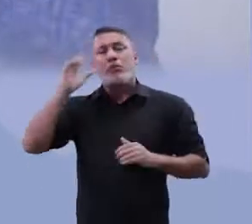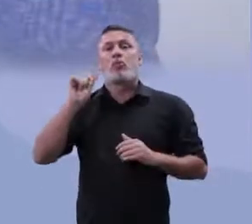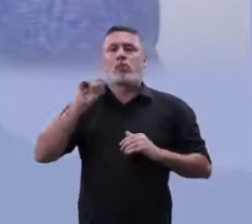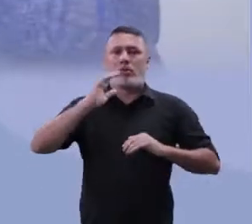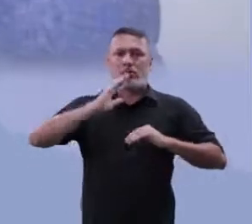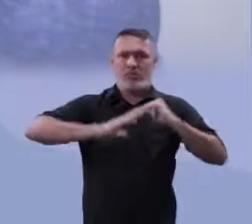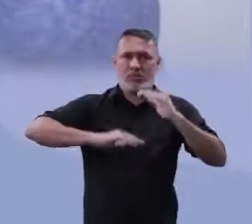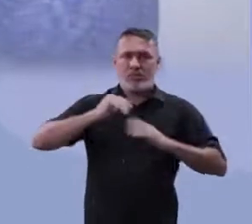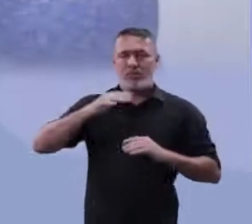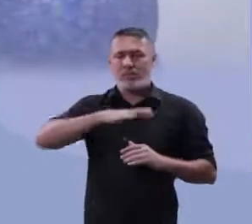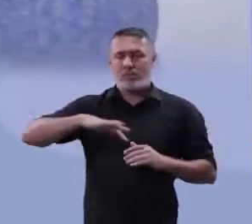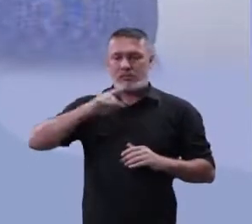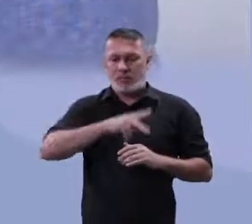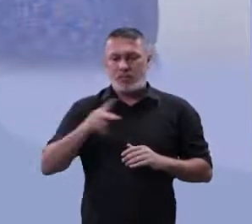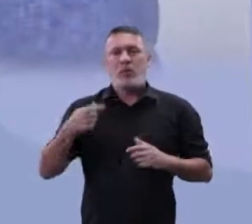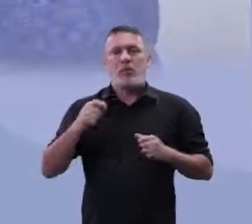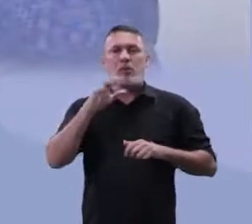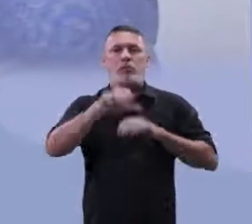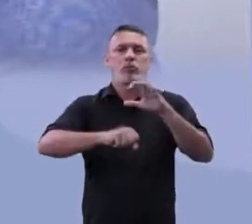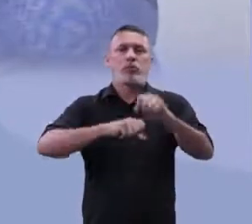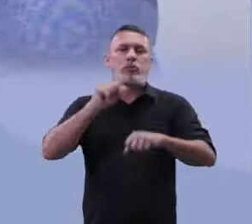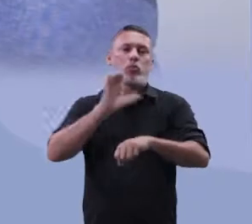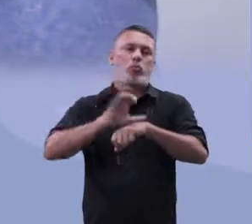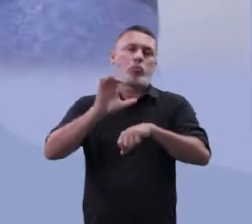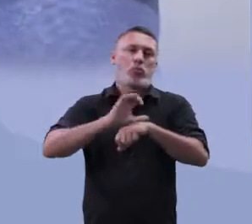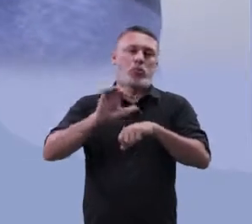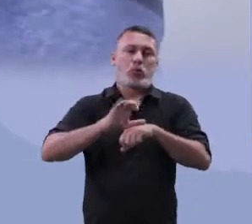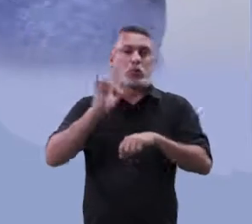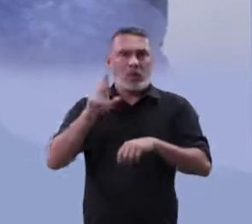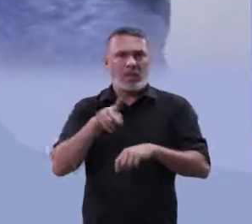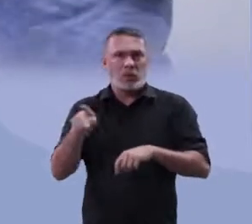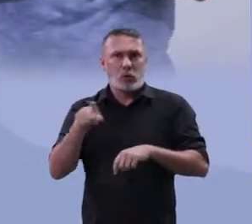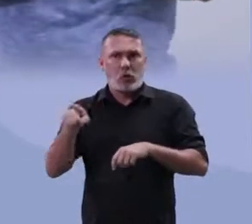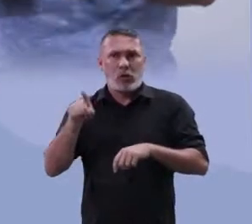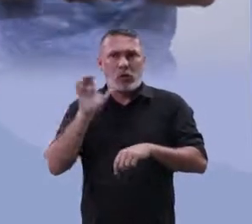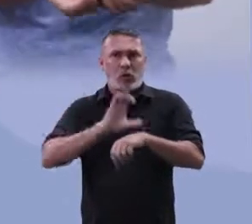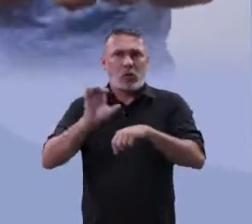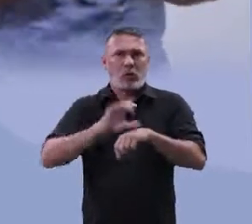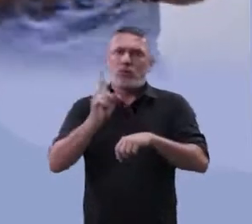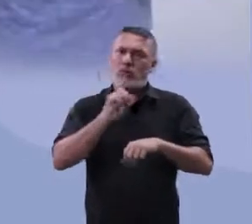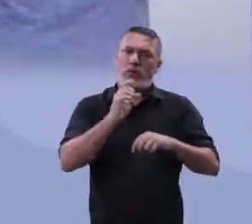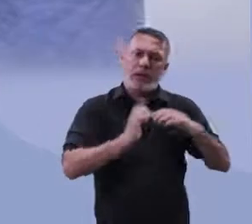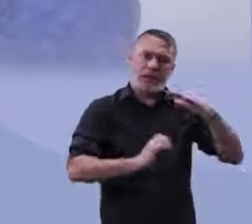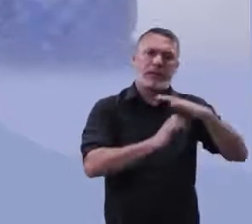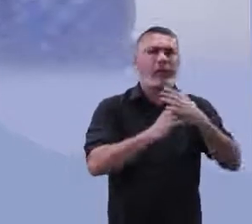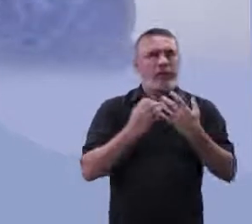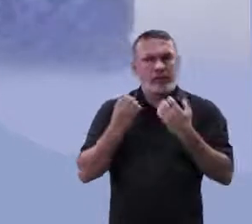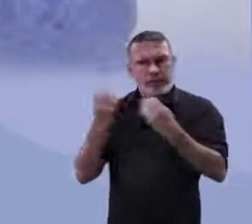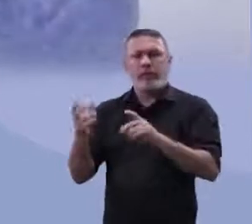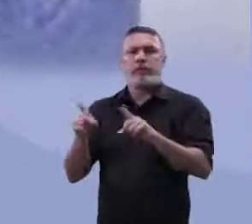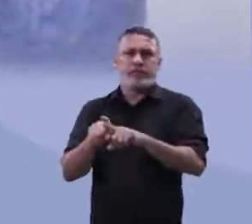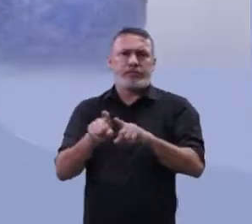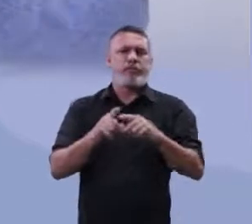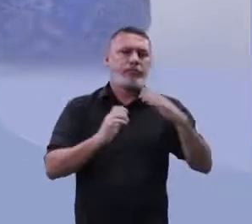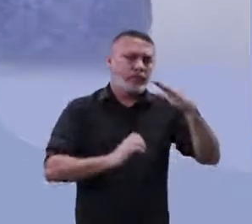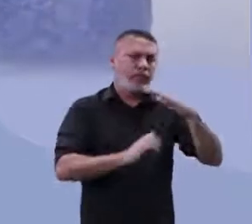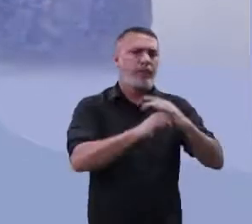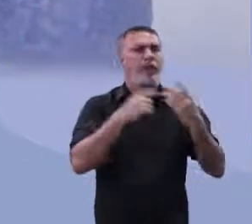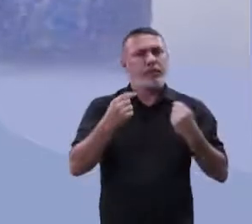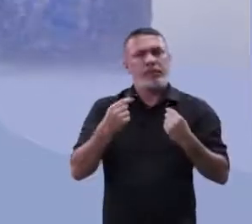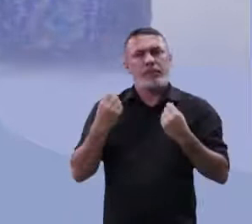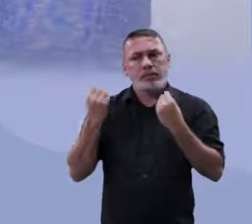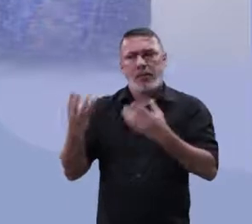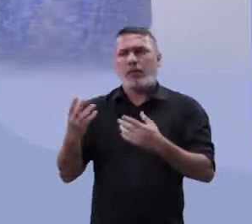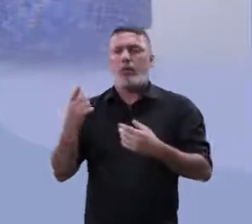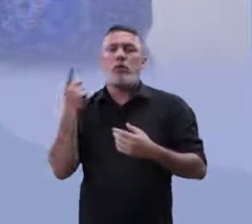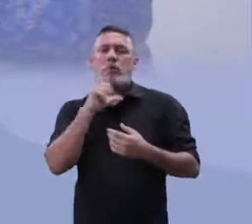que os professores busquem capacitação, mas não somente eles, né? O Estado precisa aparecer isso aí. O Estado